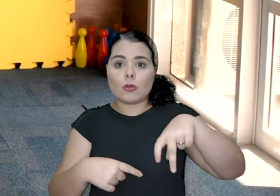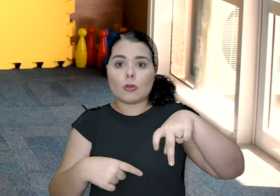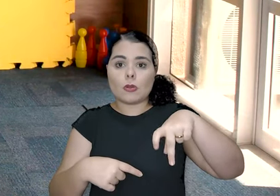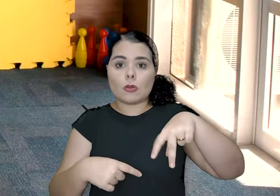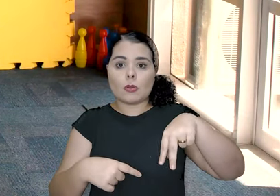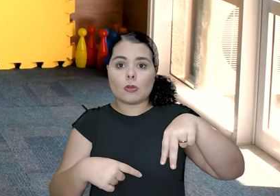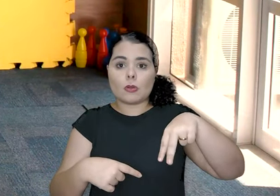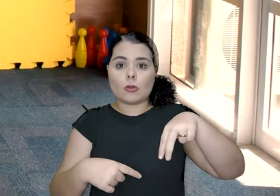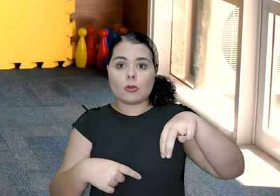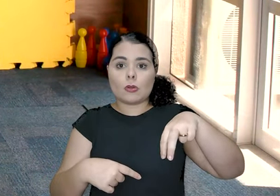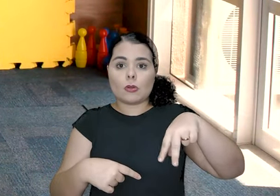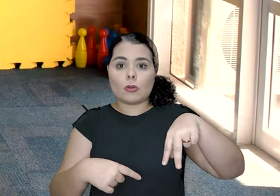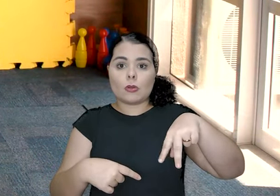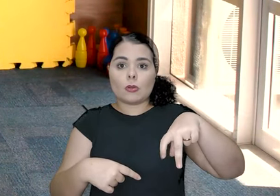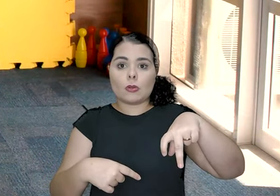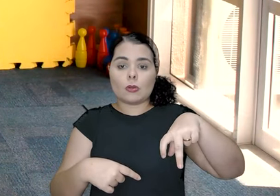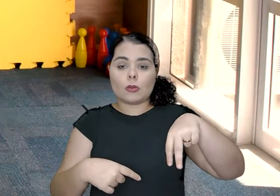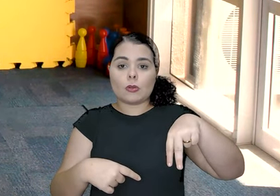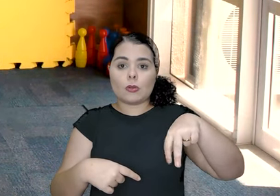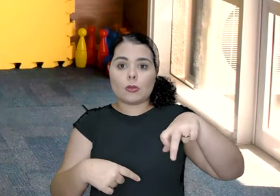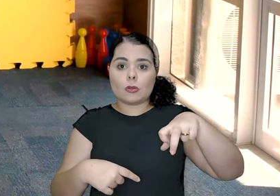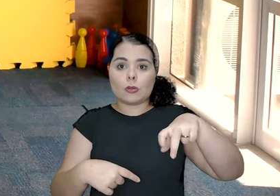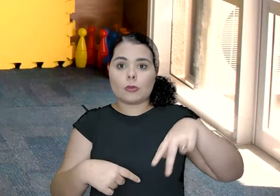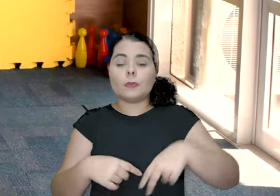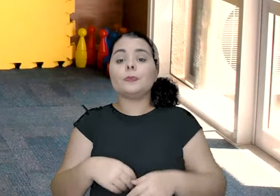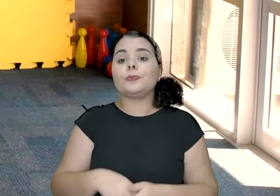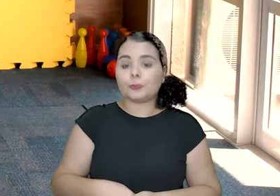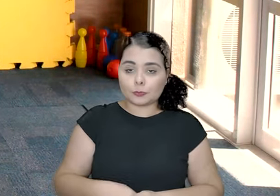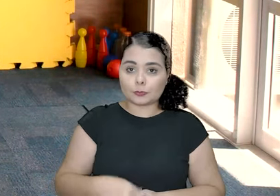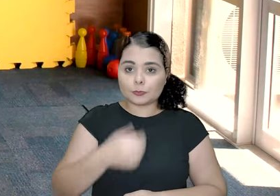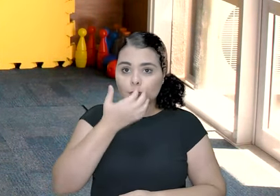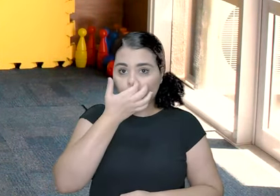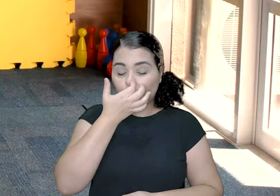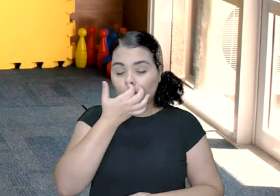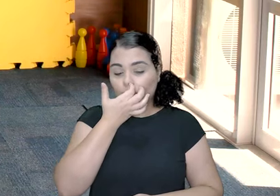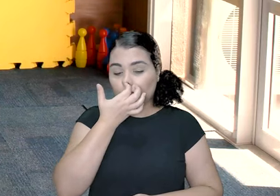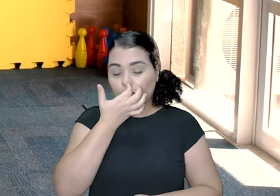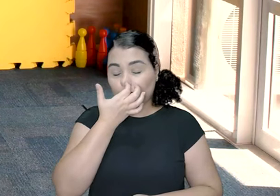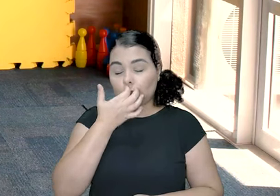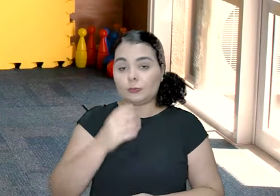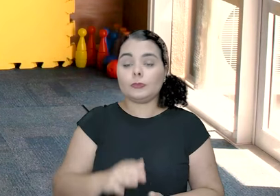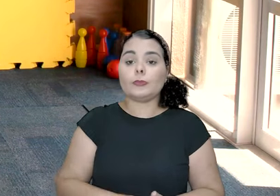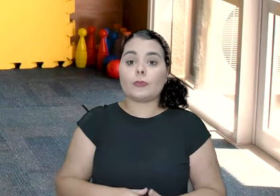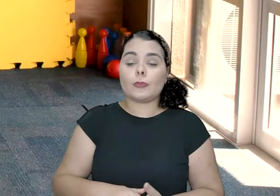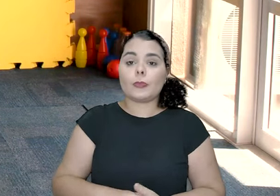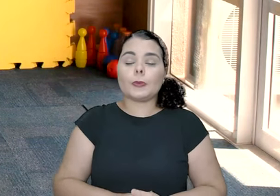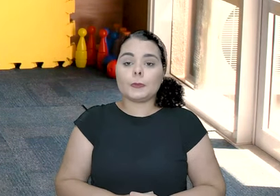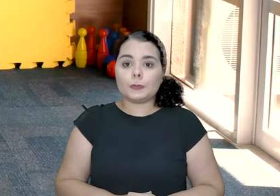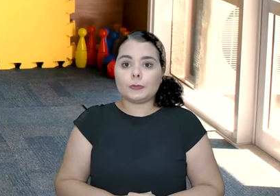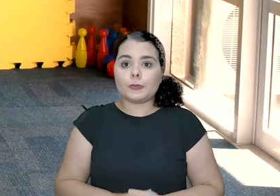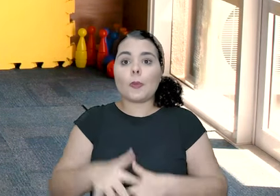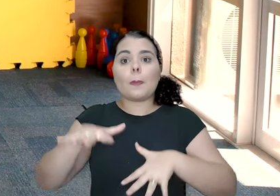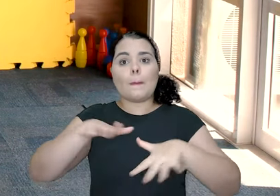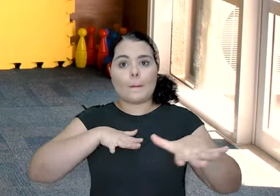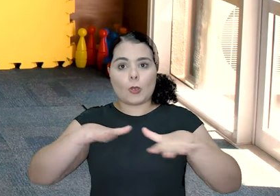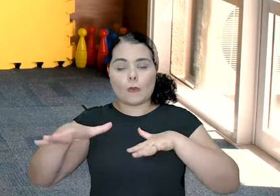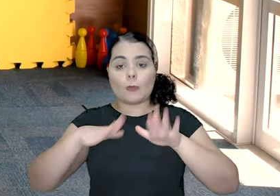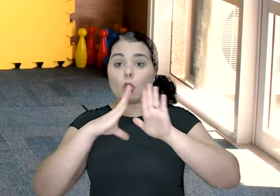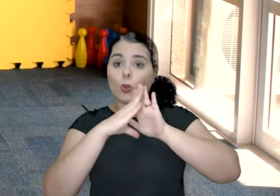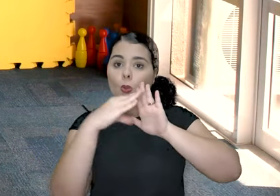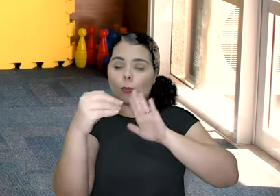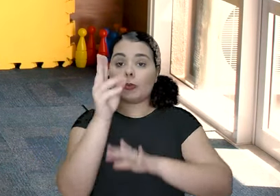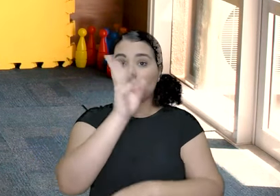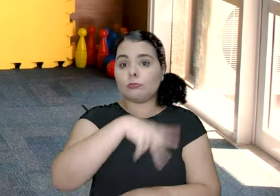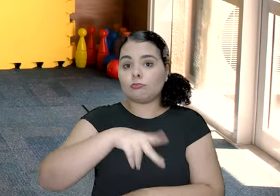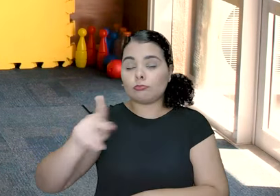bastão, ao meio e ao lado, para cima e para o lado, se você